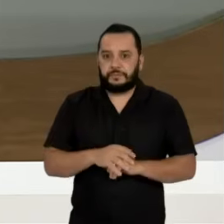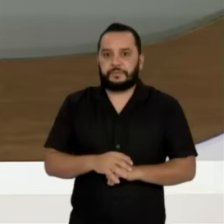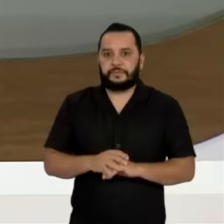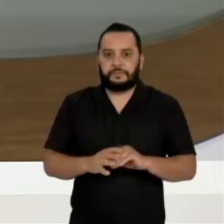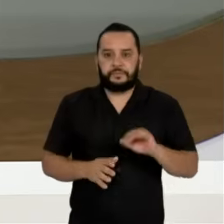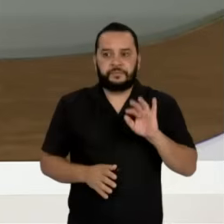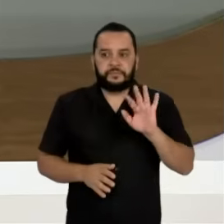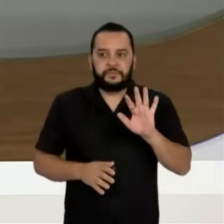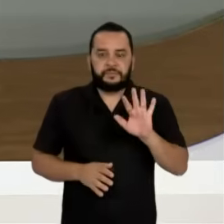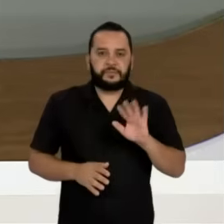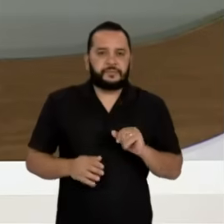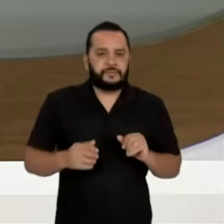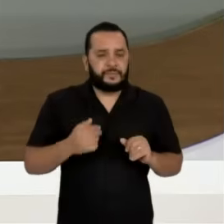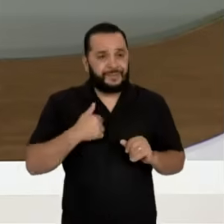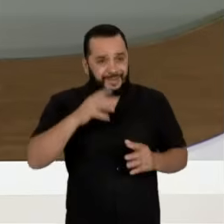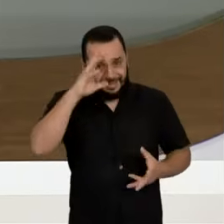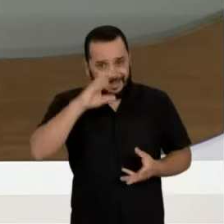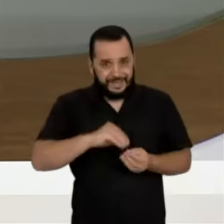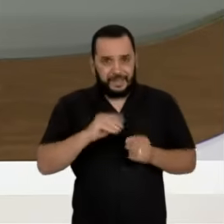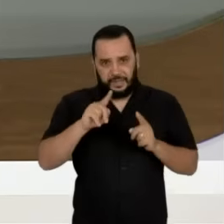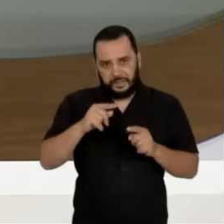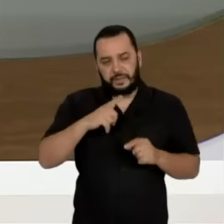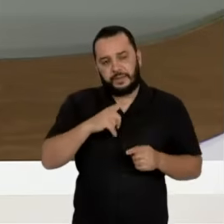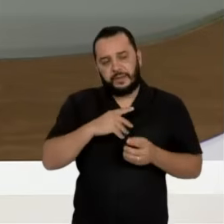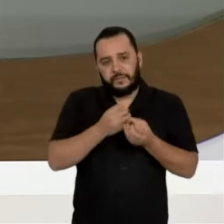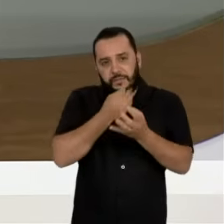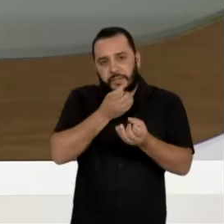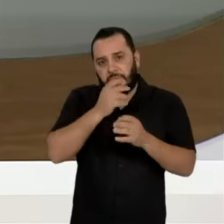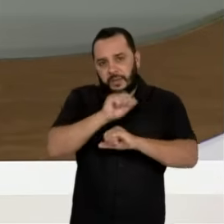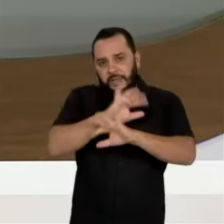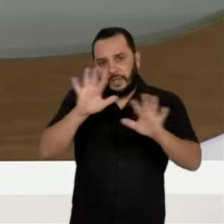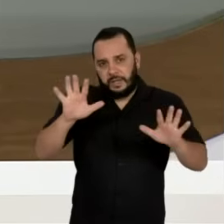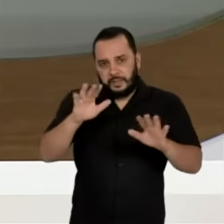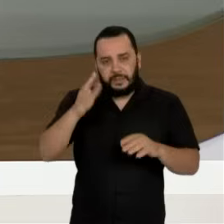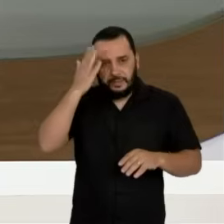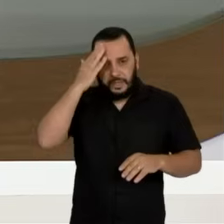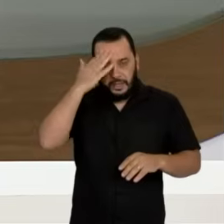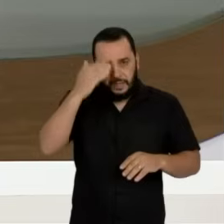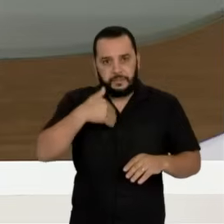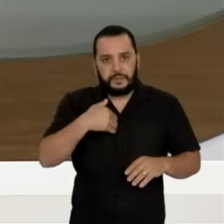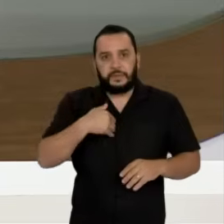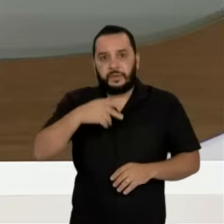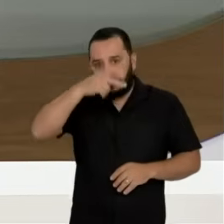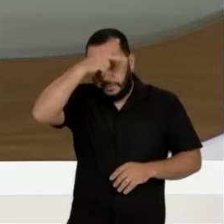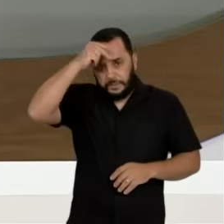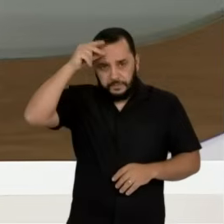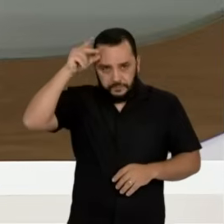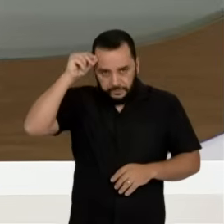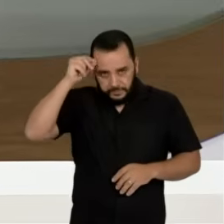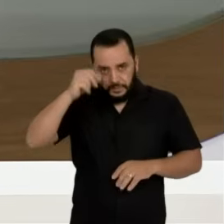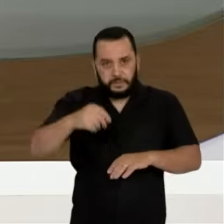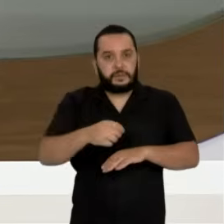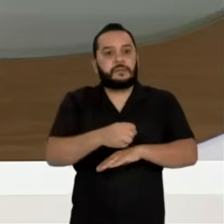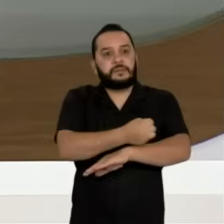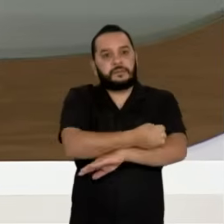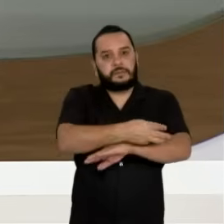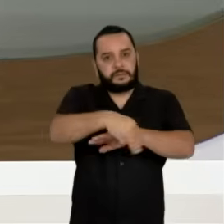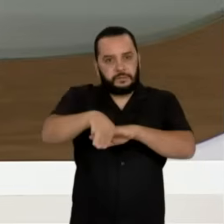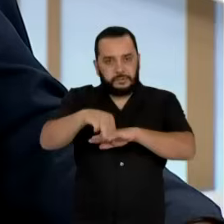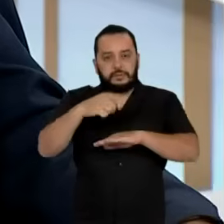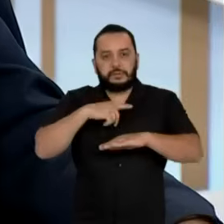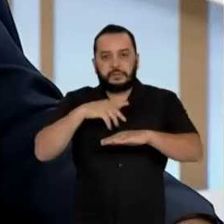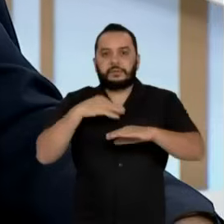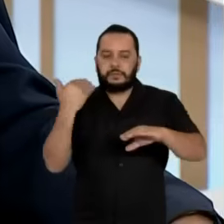aqui, vamos trazer um dado concreto para a gente seguir nesse assunto. O prefeito de Santarém mandou um áudio de WhatsApp para o governador do estado,